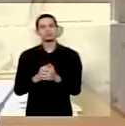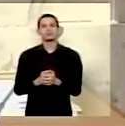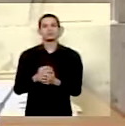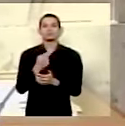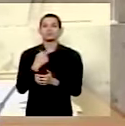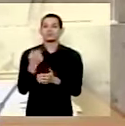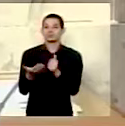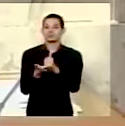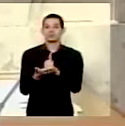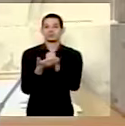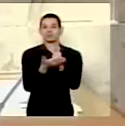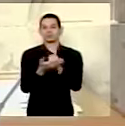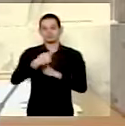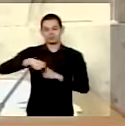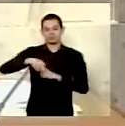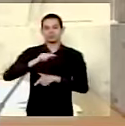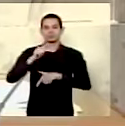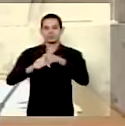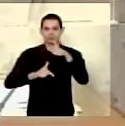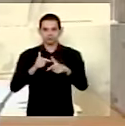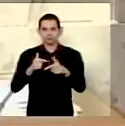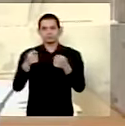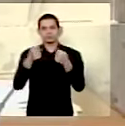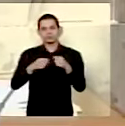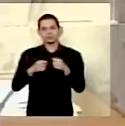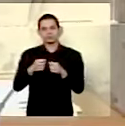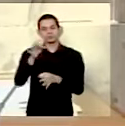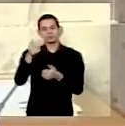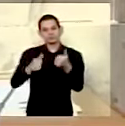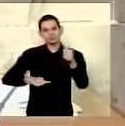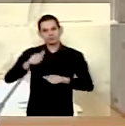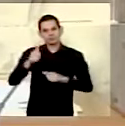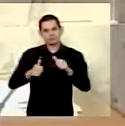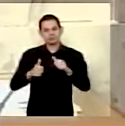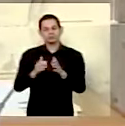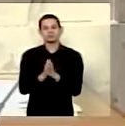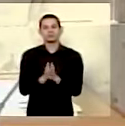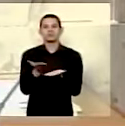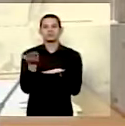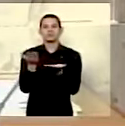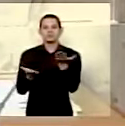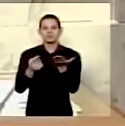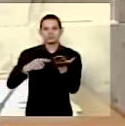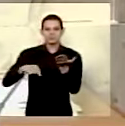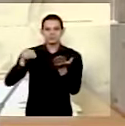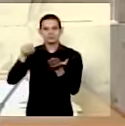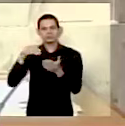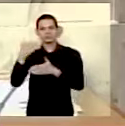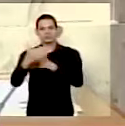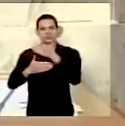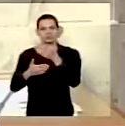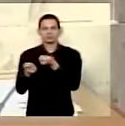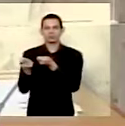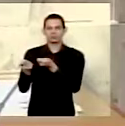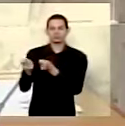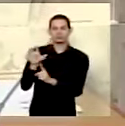o fundamento de nossa ação. Precisa ser avaliado na medida em que pode ser fruto de